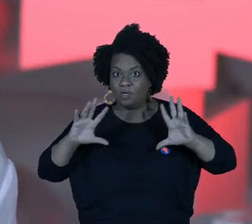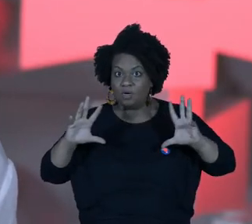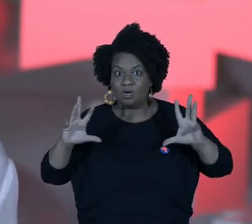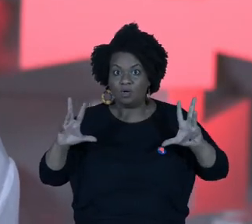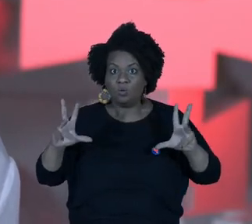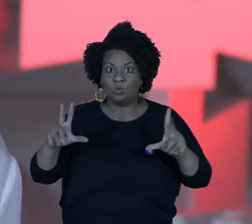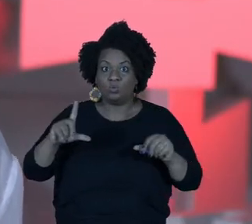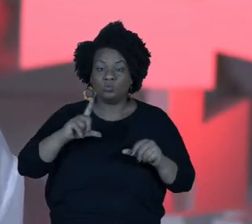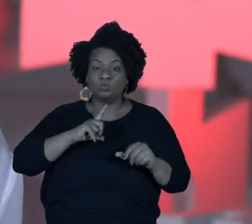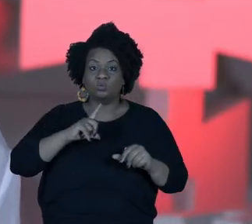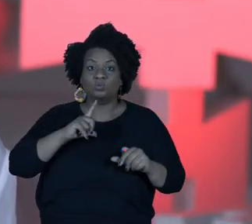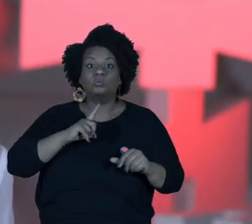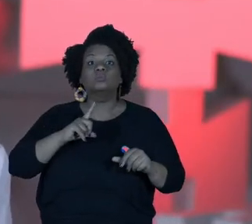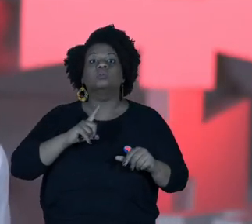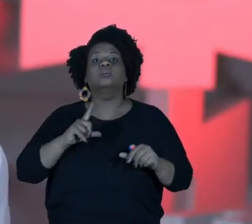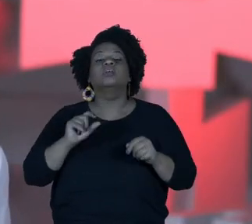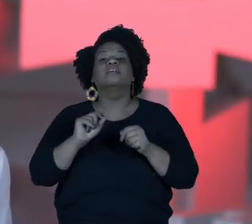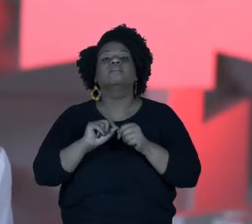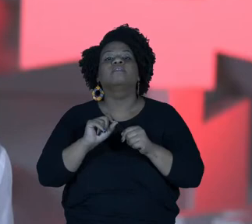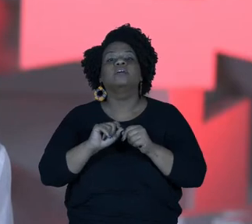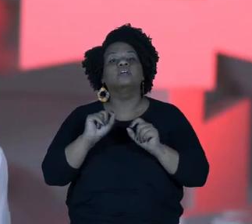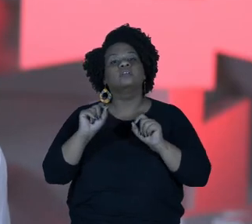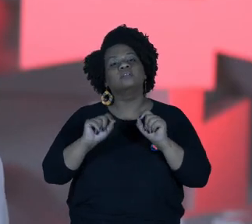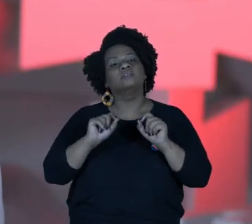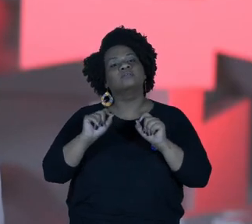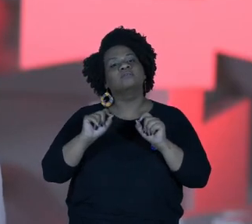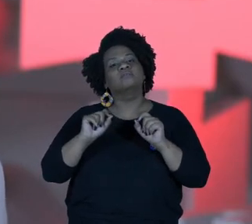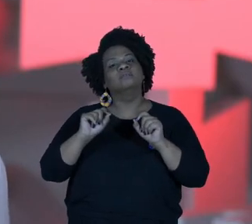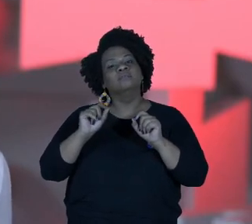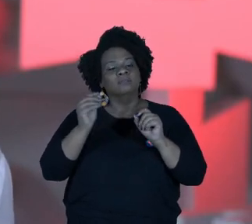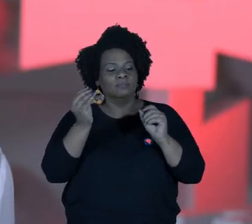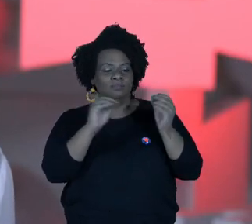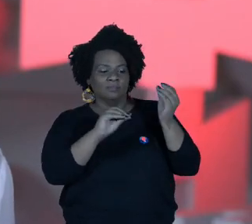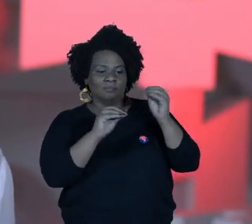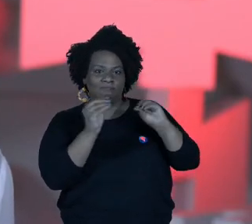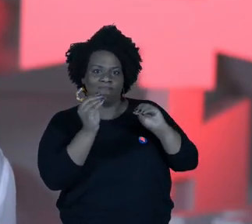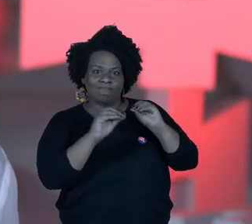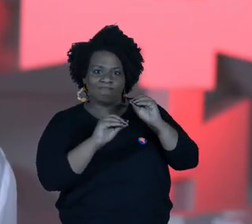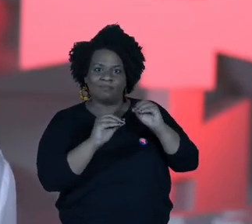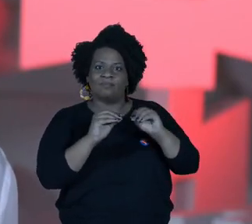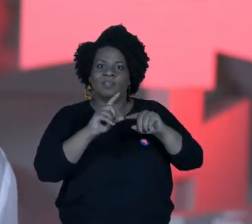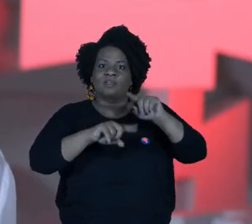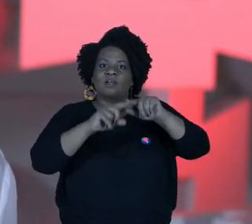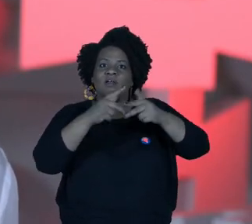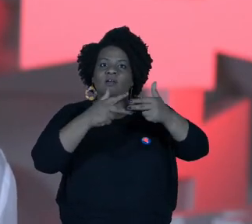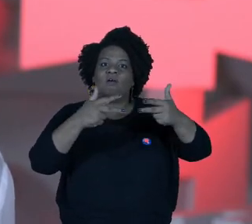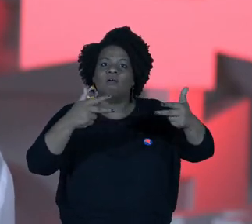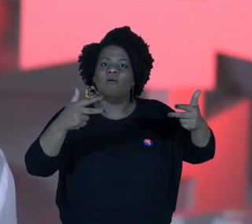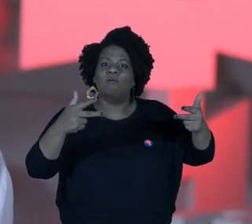volumetria é feita com a colocação de partes